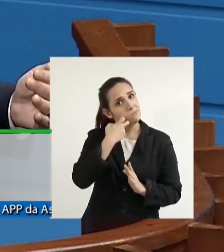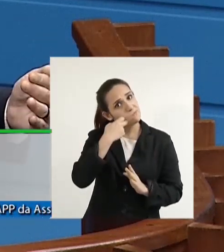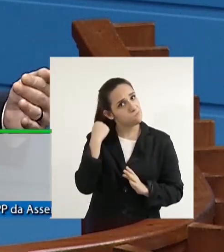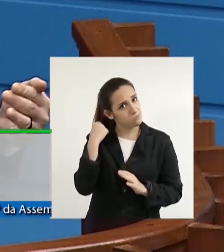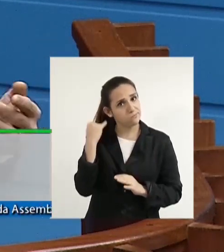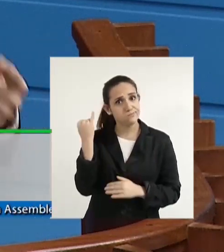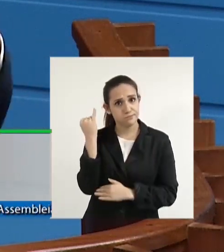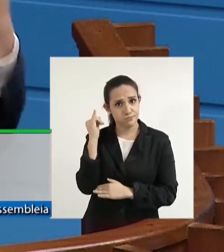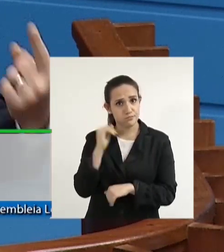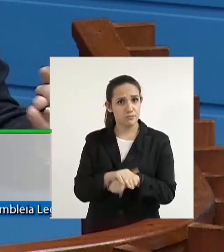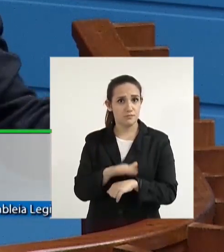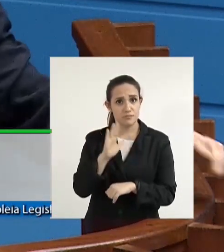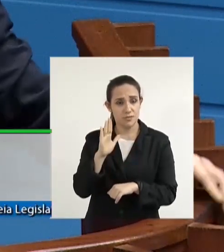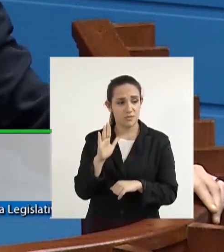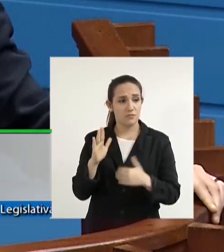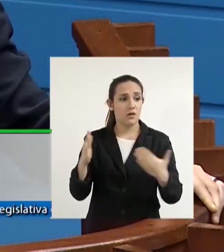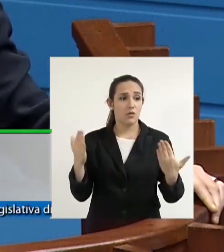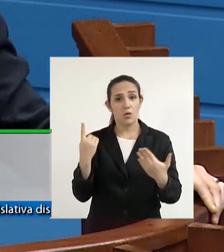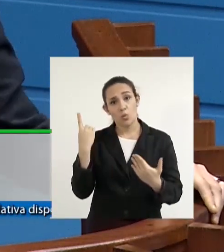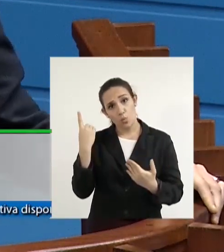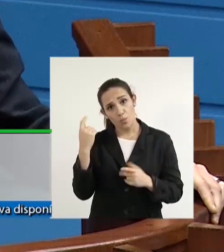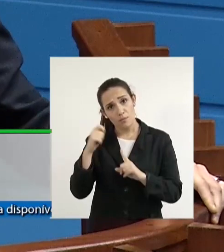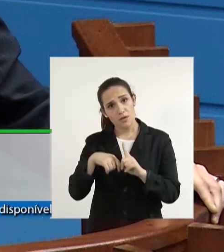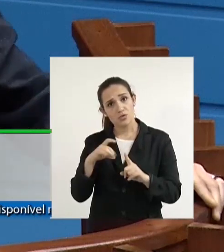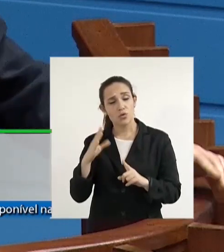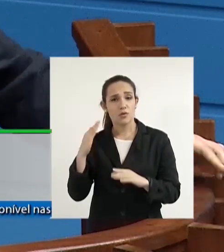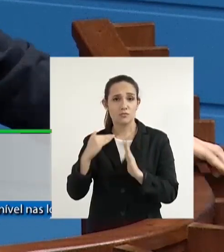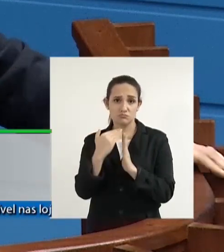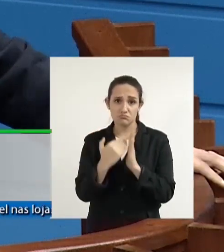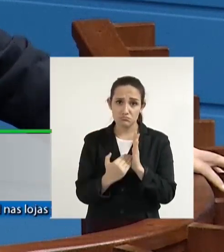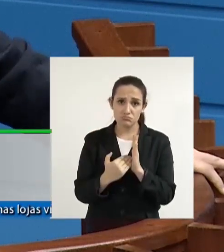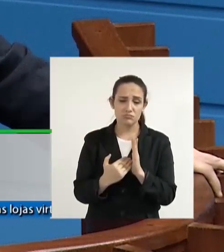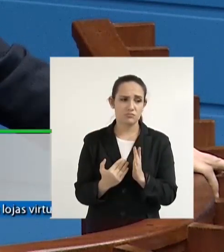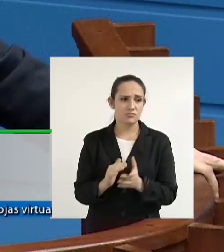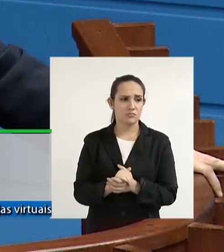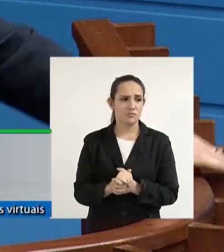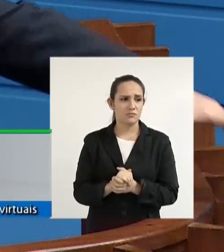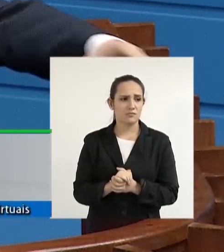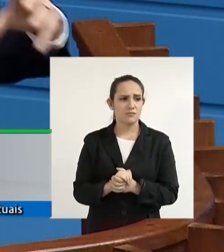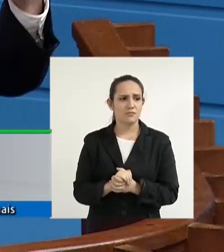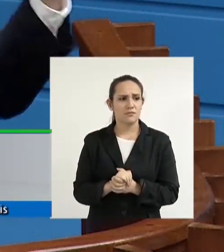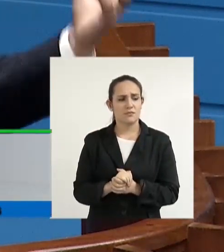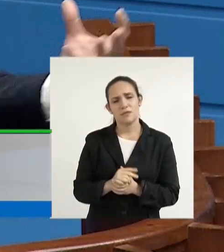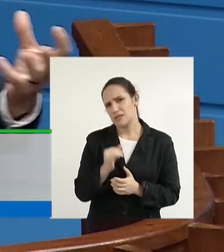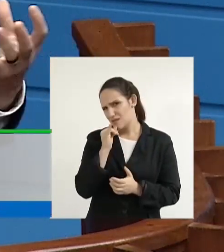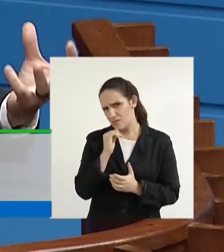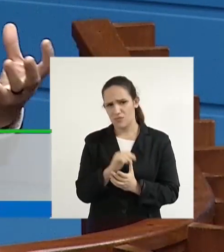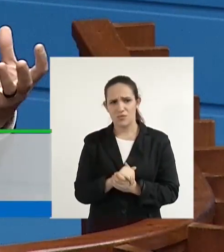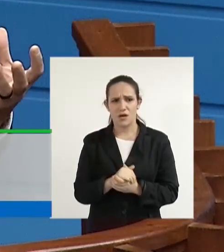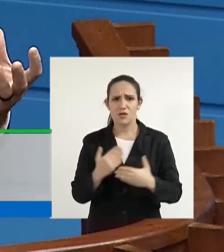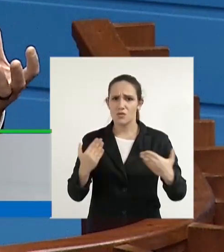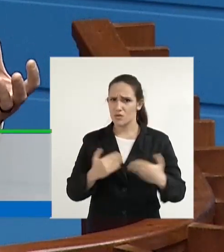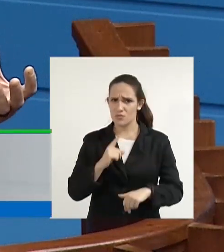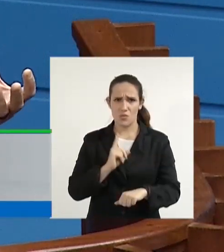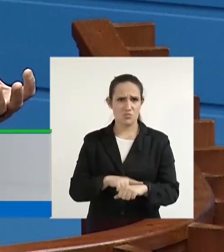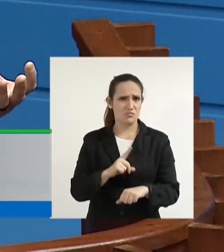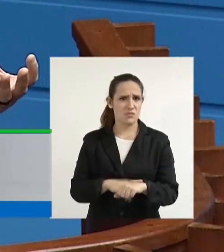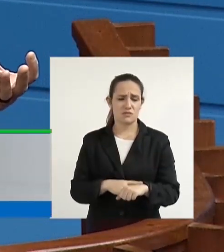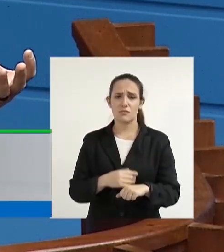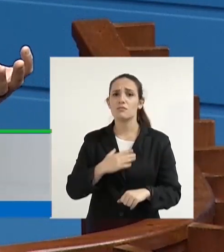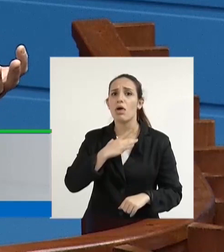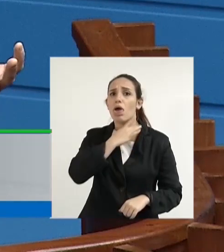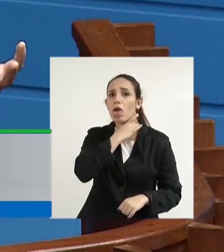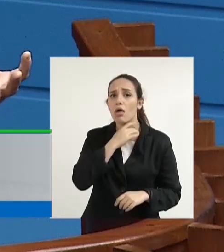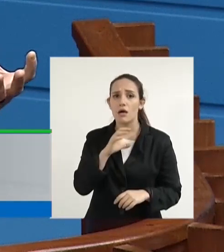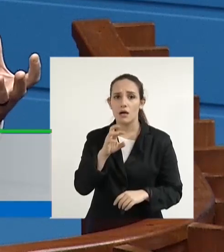na arrecadação. Apenas um mês houve queda. Agora, é preciso também, quando a gente está vivendo uma situação de